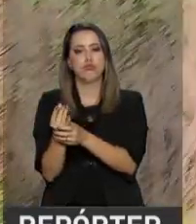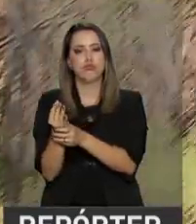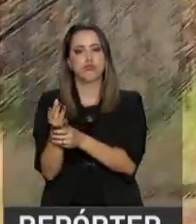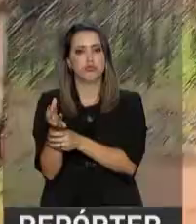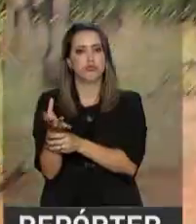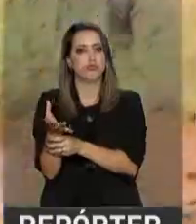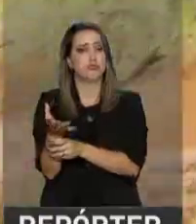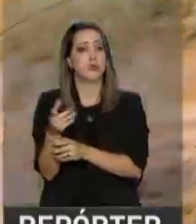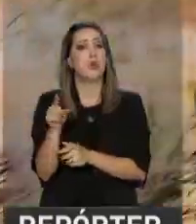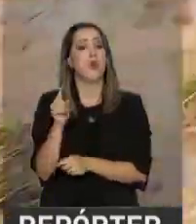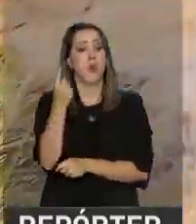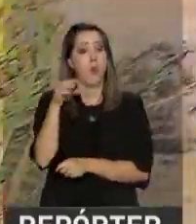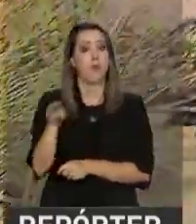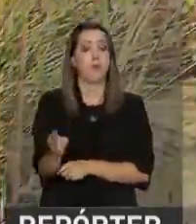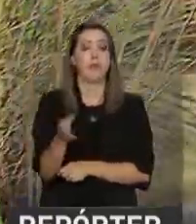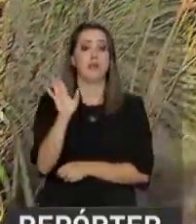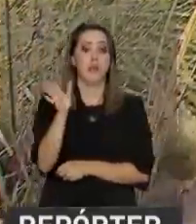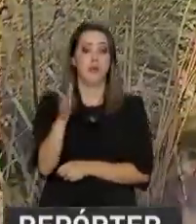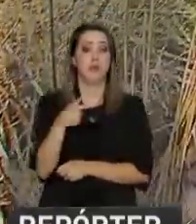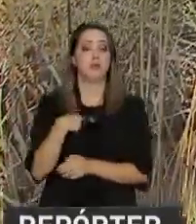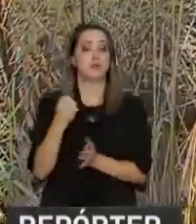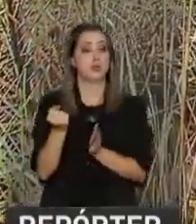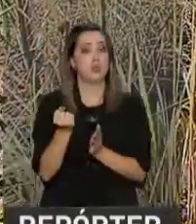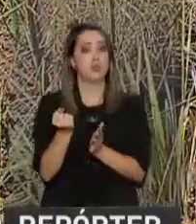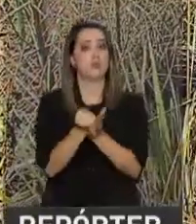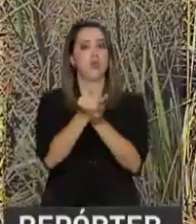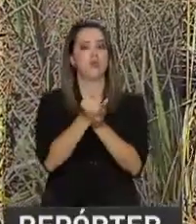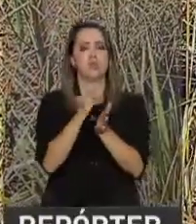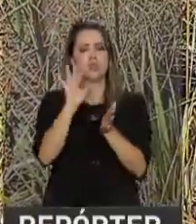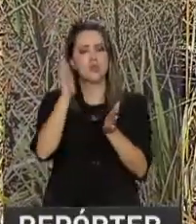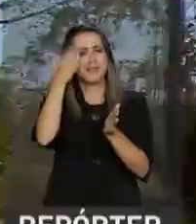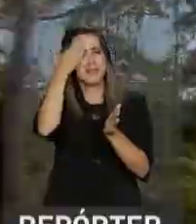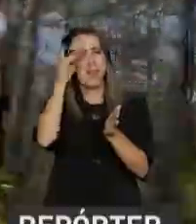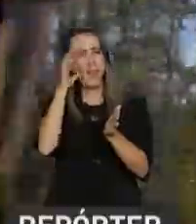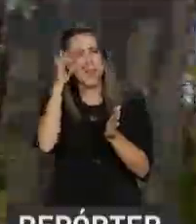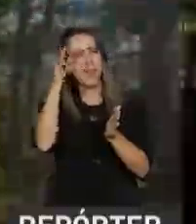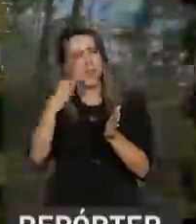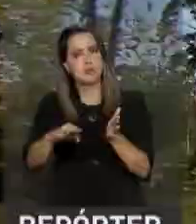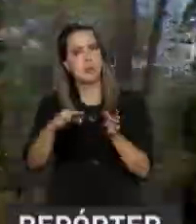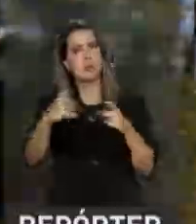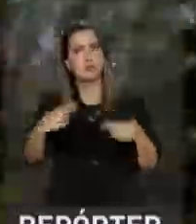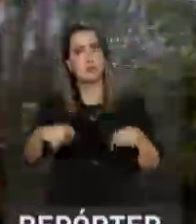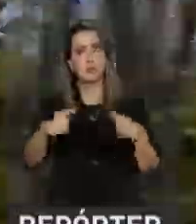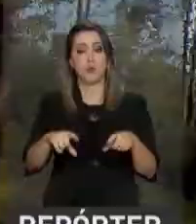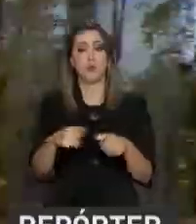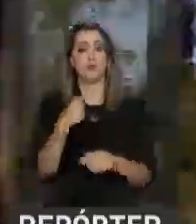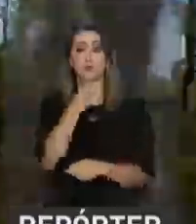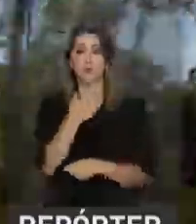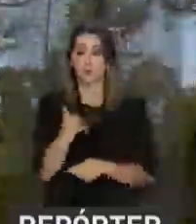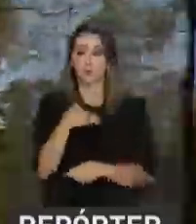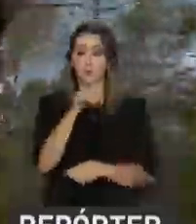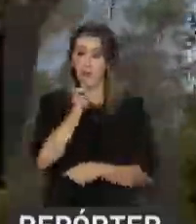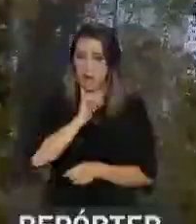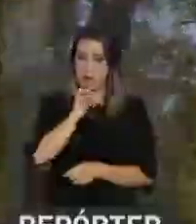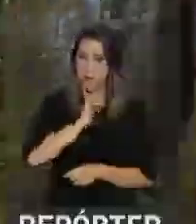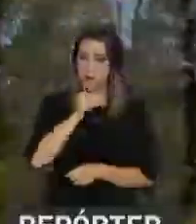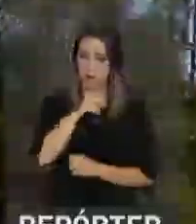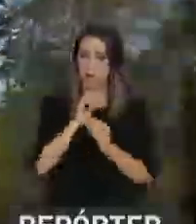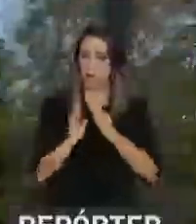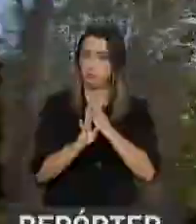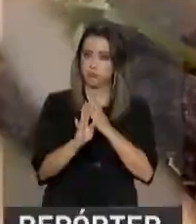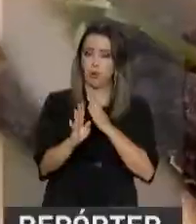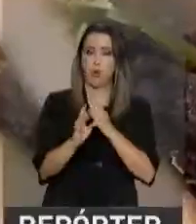500 mil já estão registrados no sistema do cadastro ambiental rural em uma área 40 quilômetros de distância de